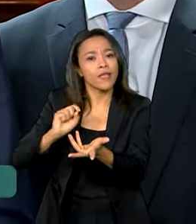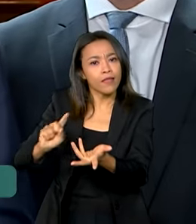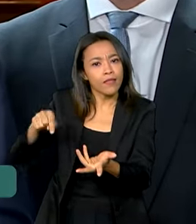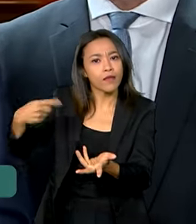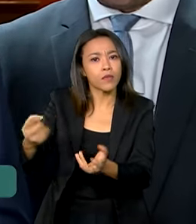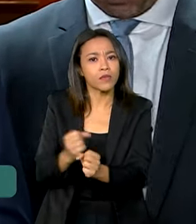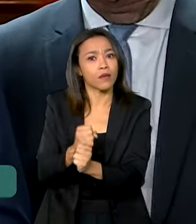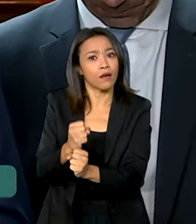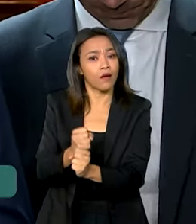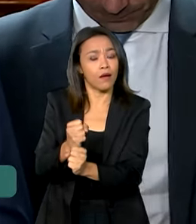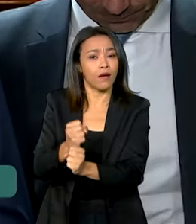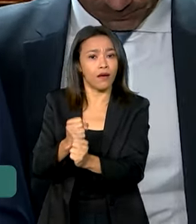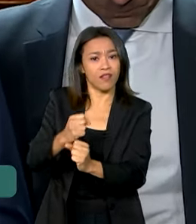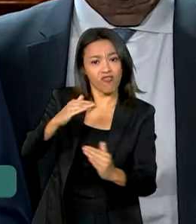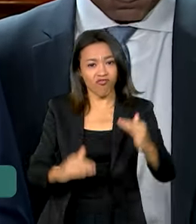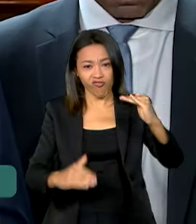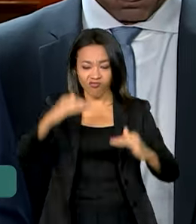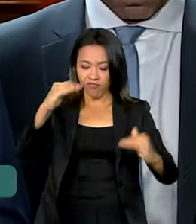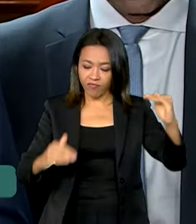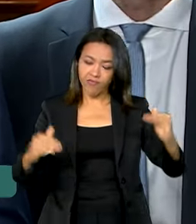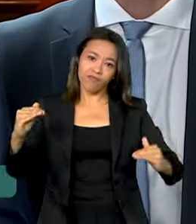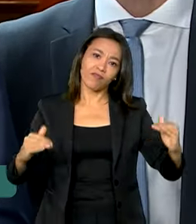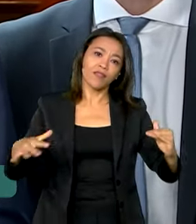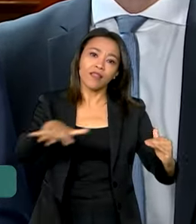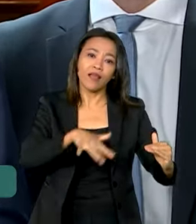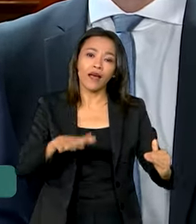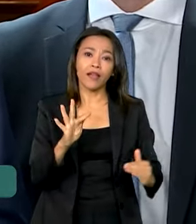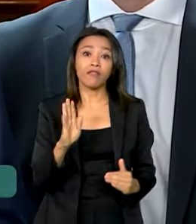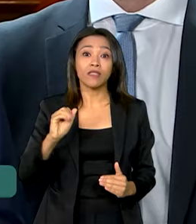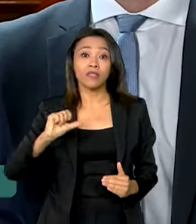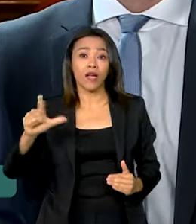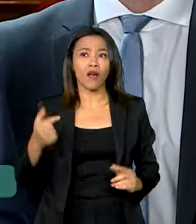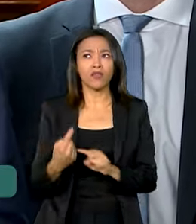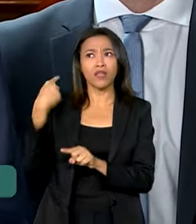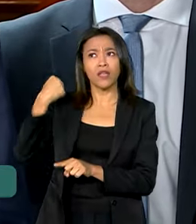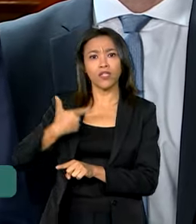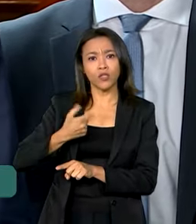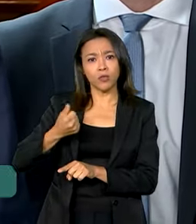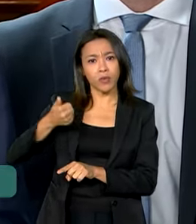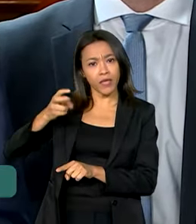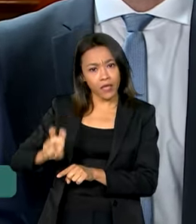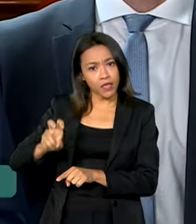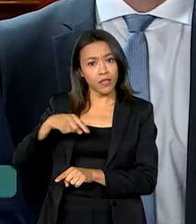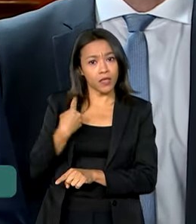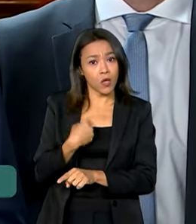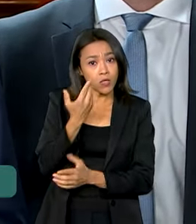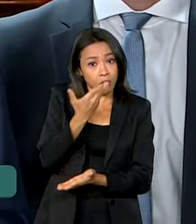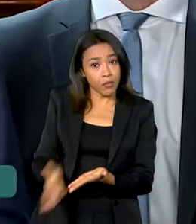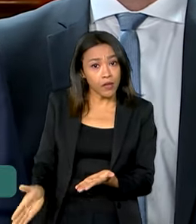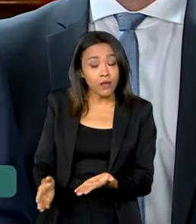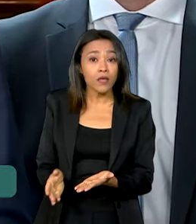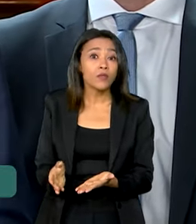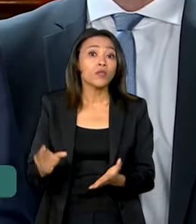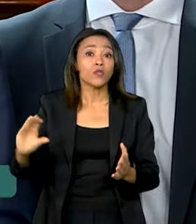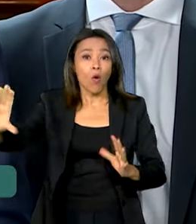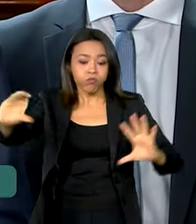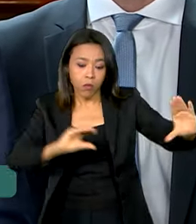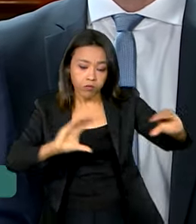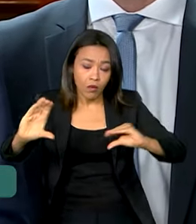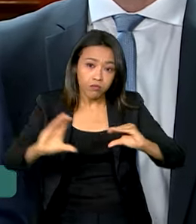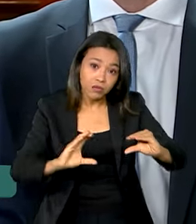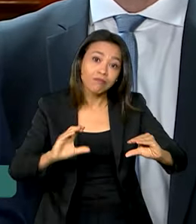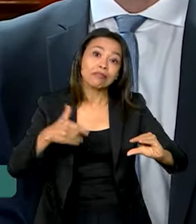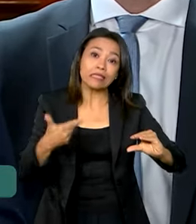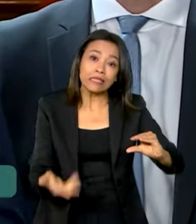de muitos anos de desequilíbrio fiscal desde 2015 quando nós perdemos o grau de investimento Nós perdemos